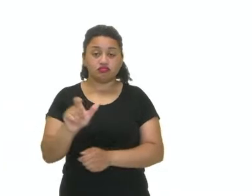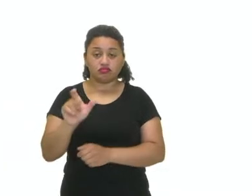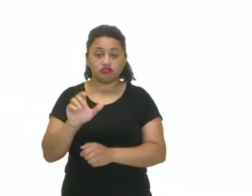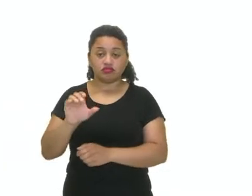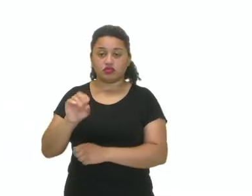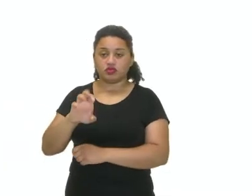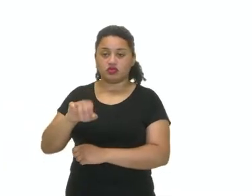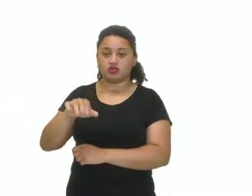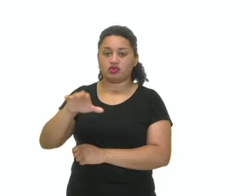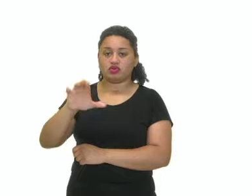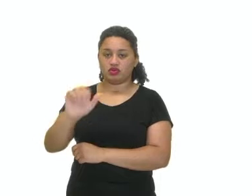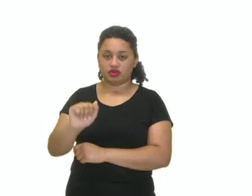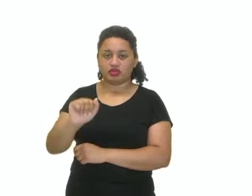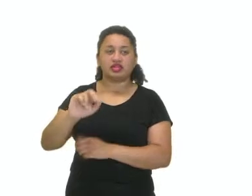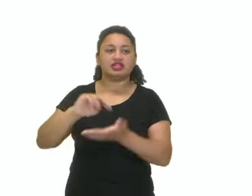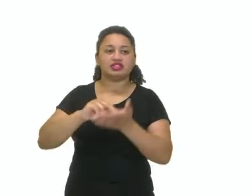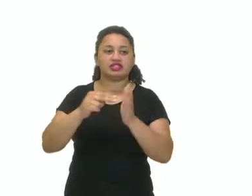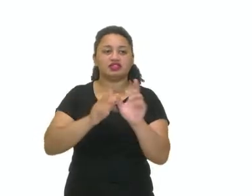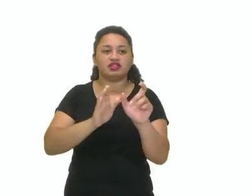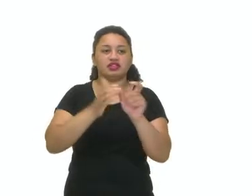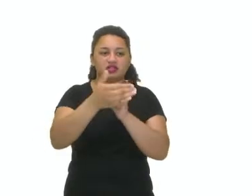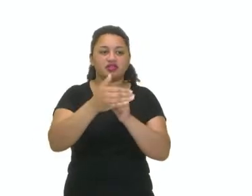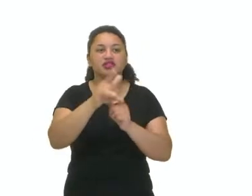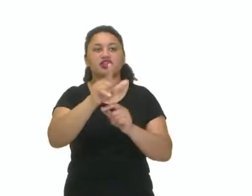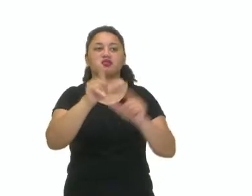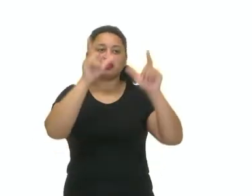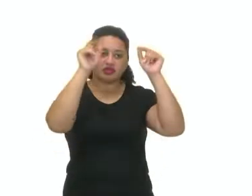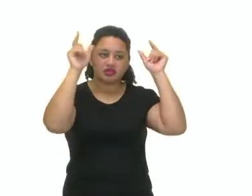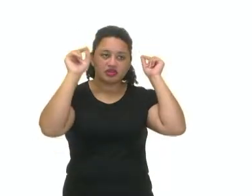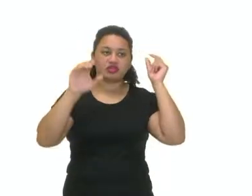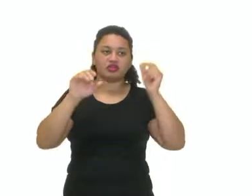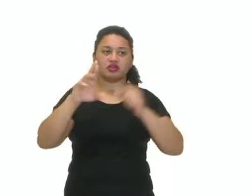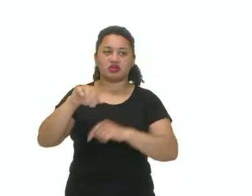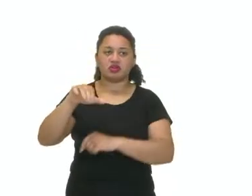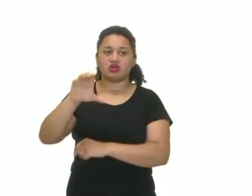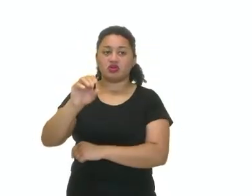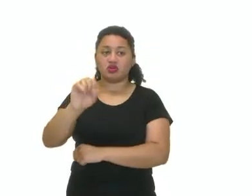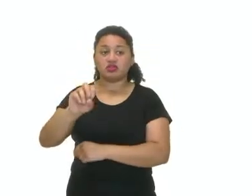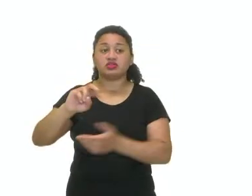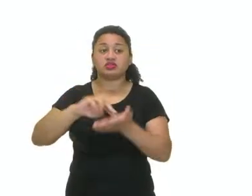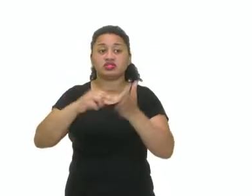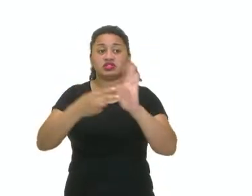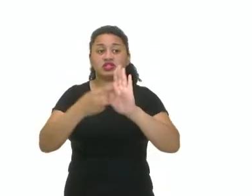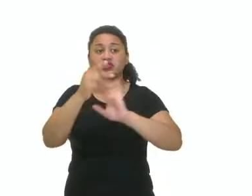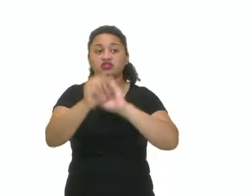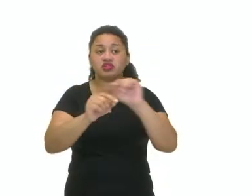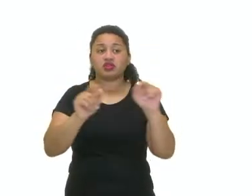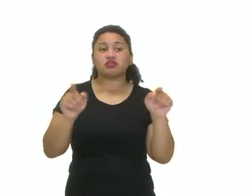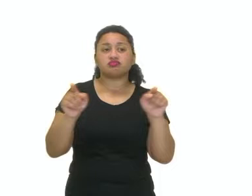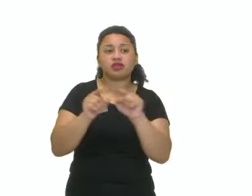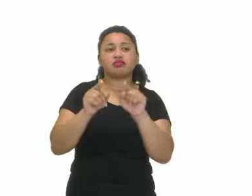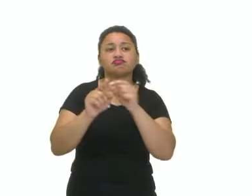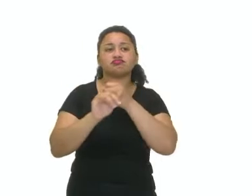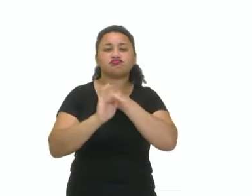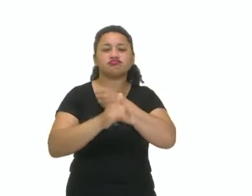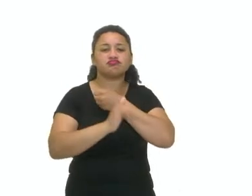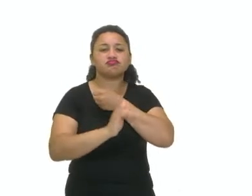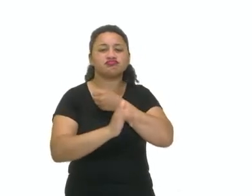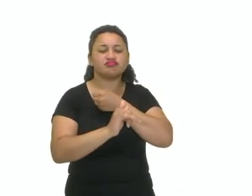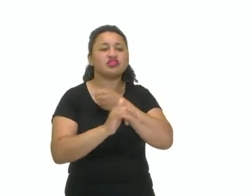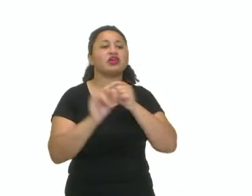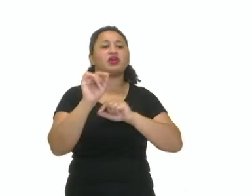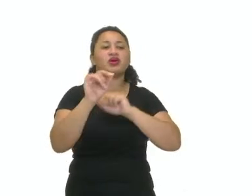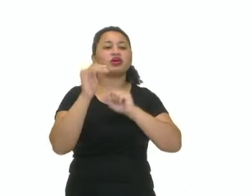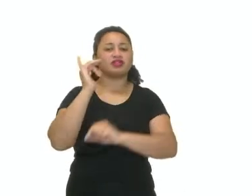termo grego cronos e na literatura significa e define pequenas narrativas de temática livre e